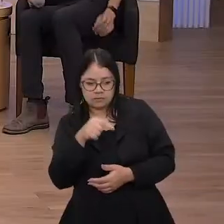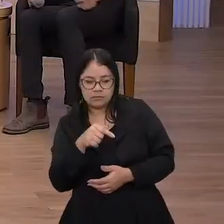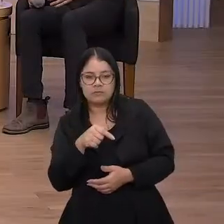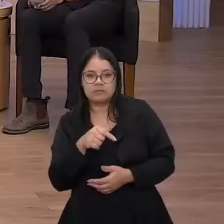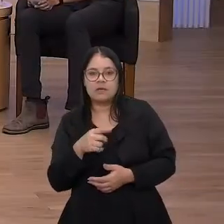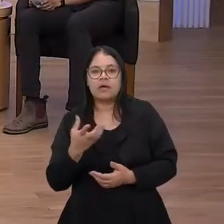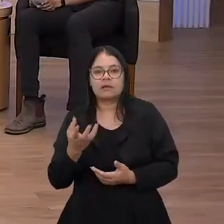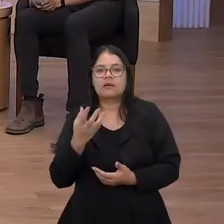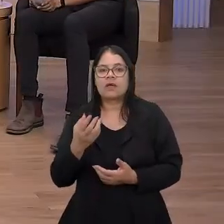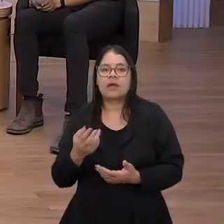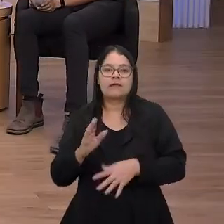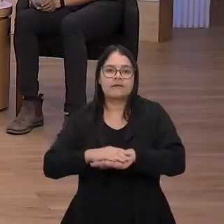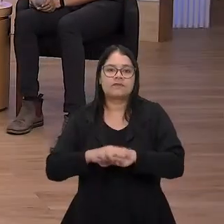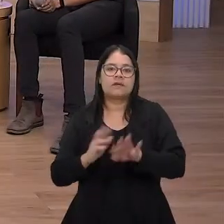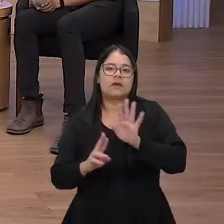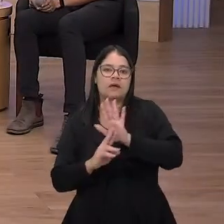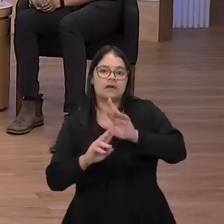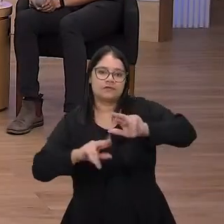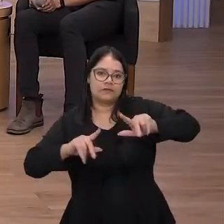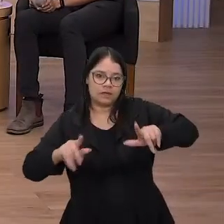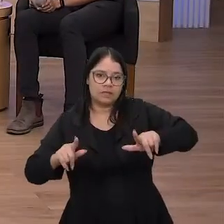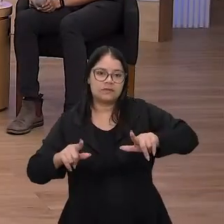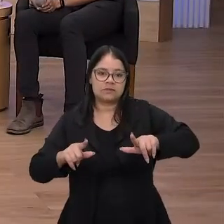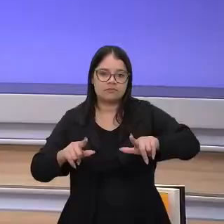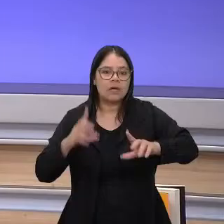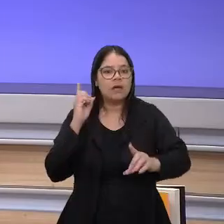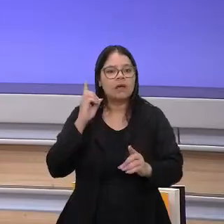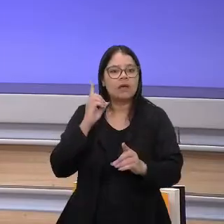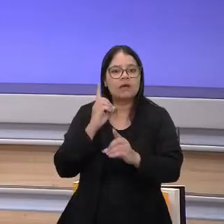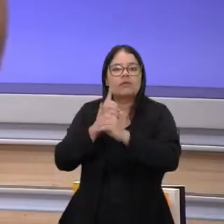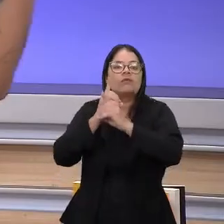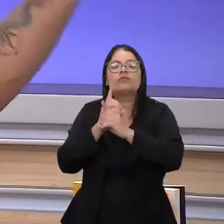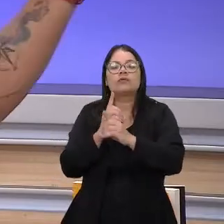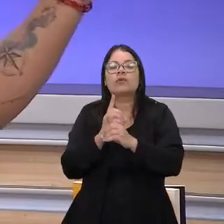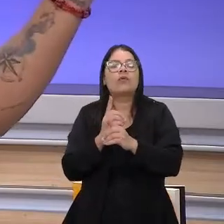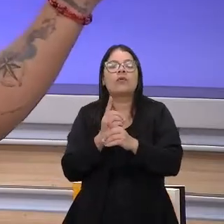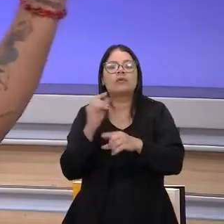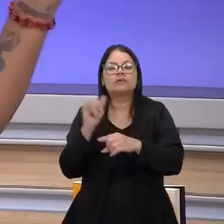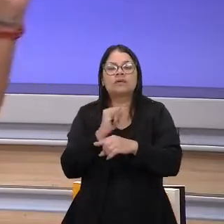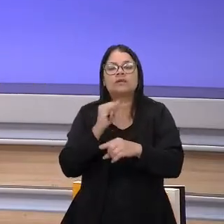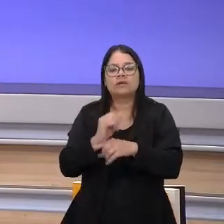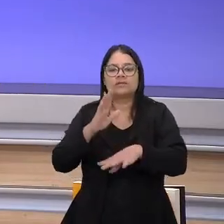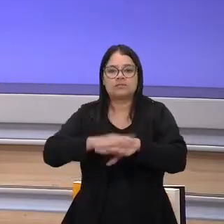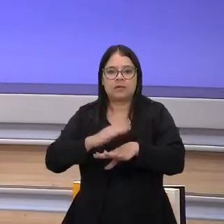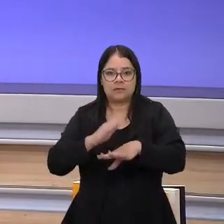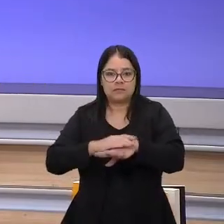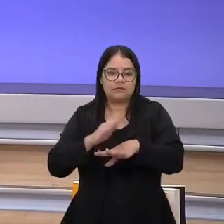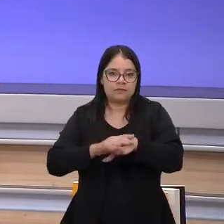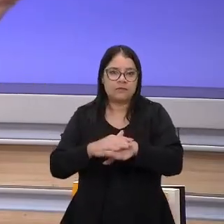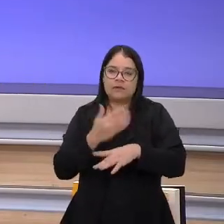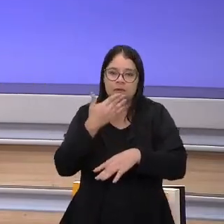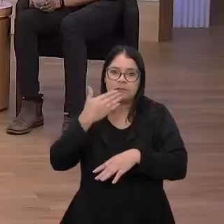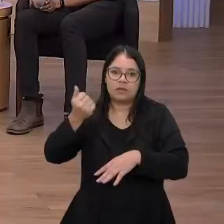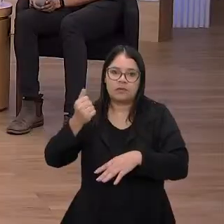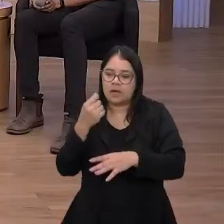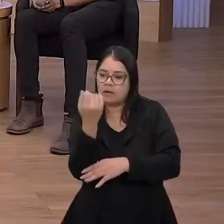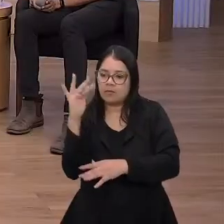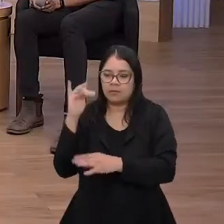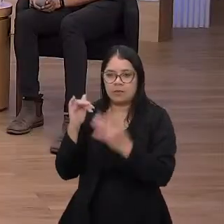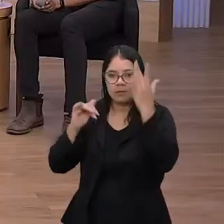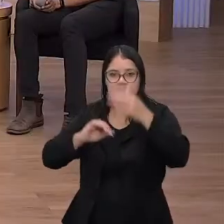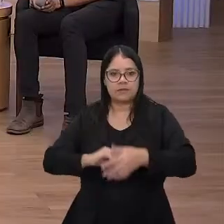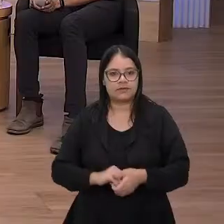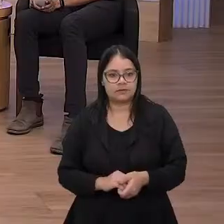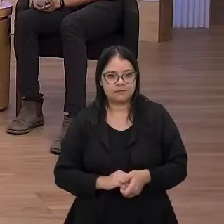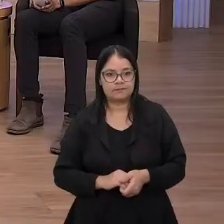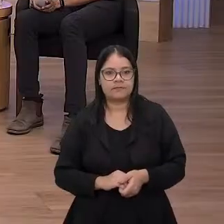a diferença e encontrou uma forma de estar fazendo. Então, isso que é bacana. Vou complementar uma questão que você havia falado